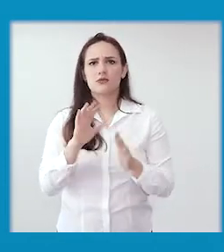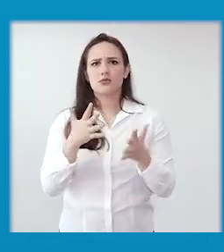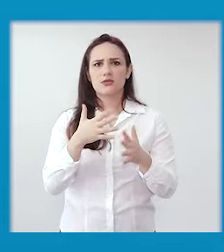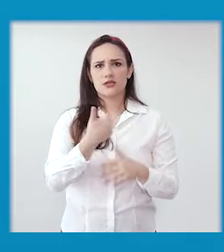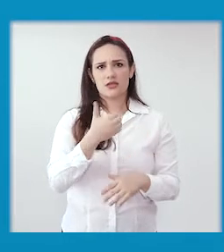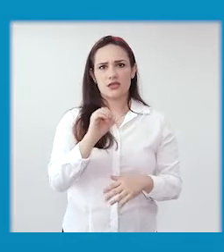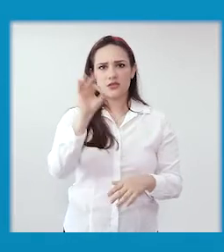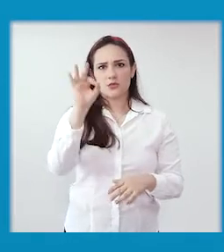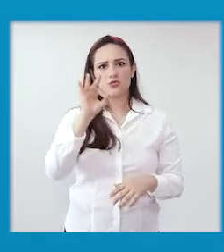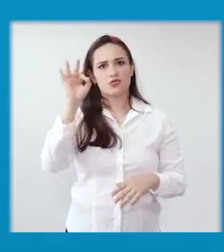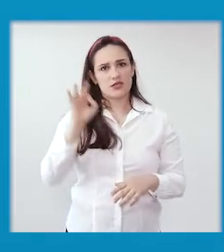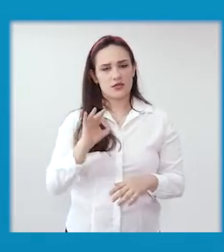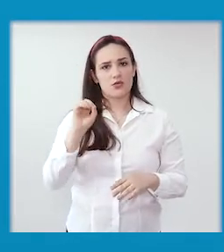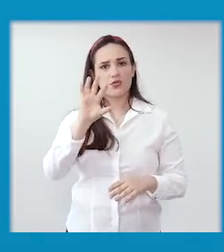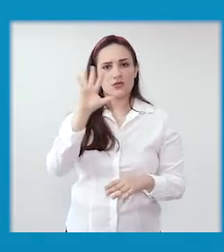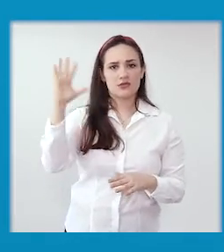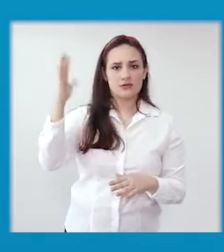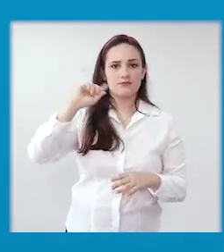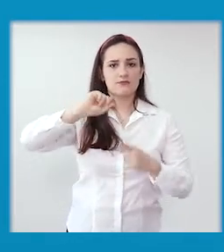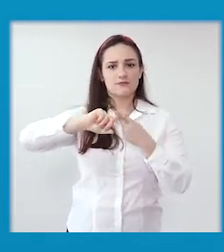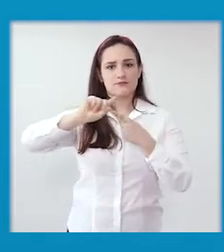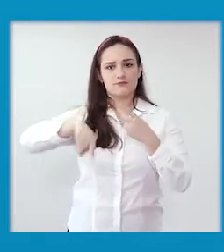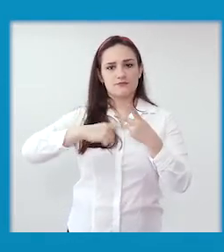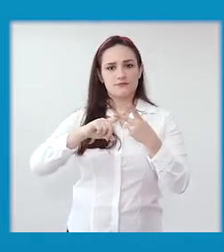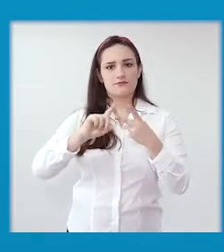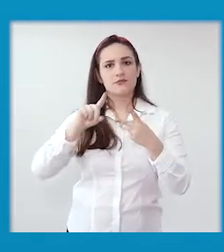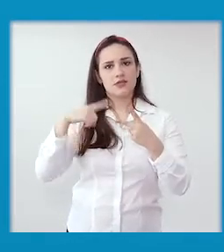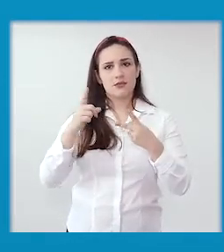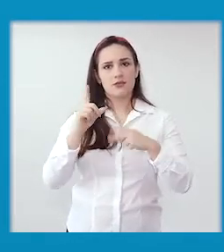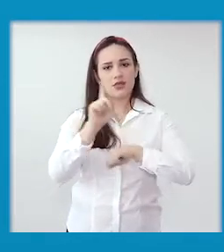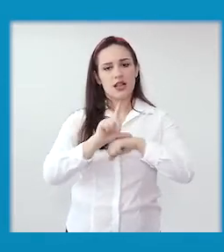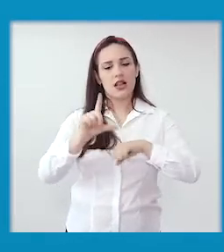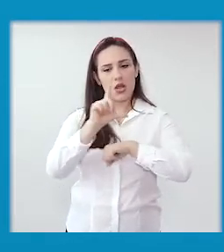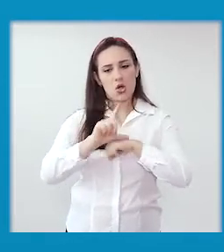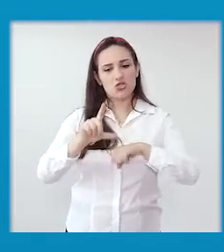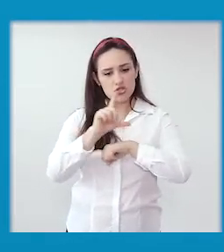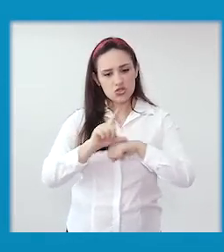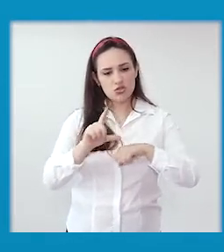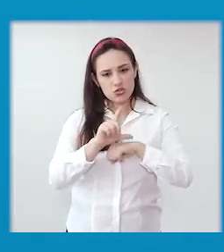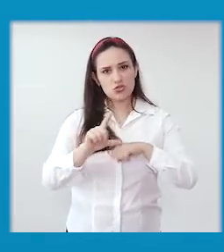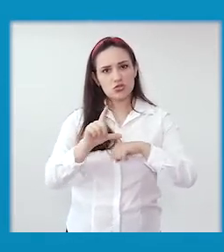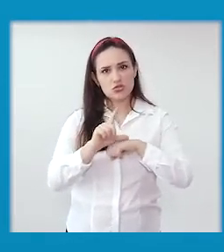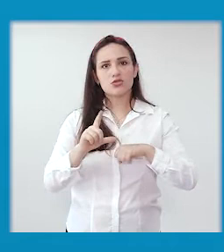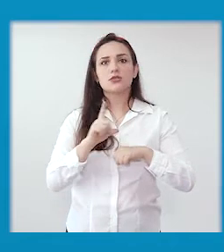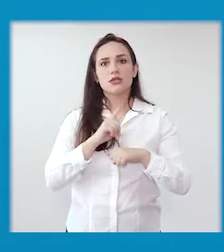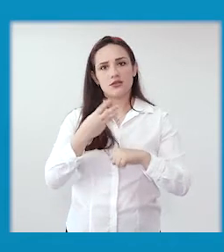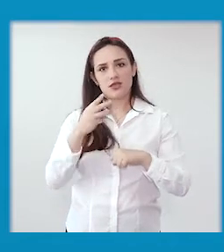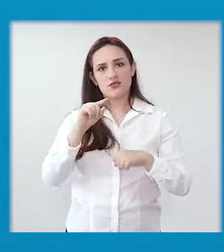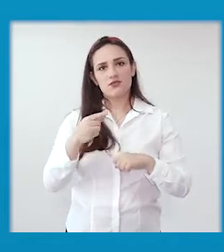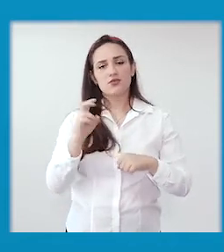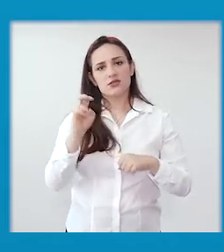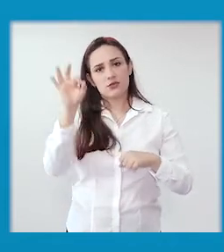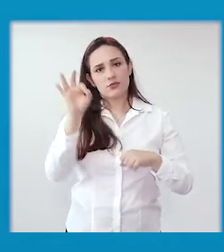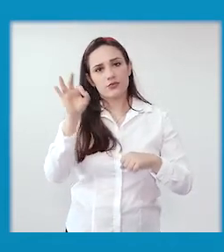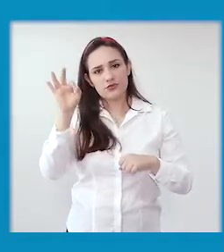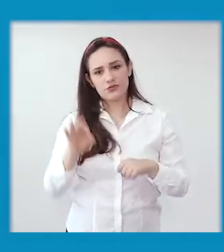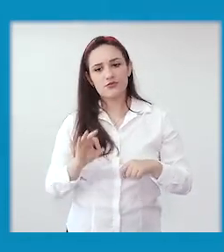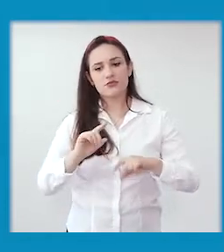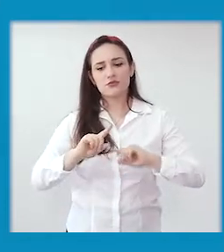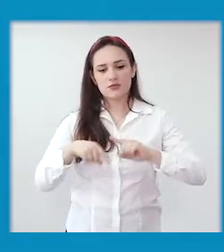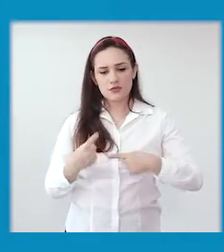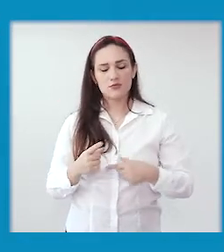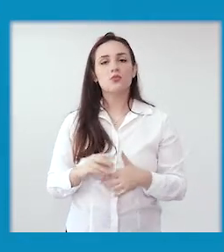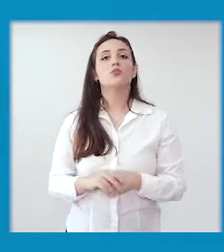10% dos casos. Em seguida, aparecem o comércio varejista, com 3,5%, e a